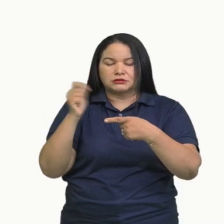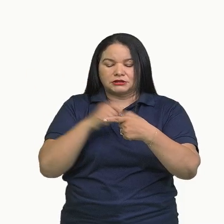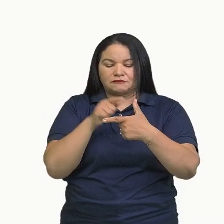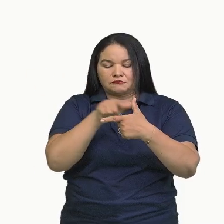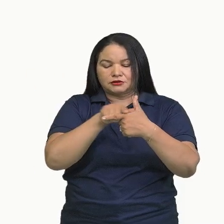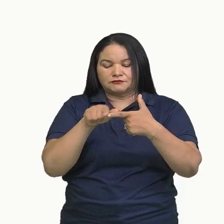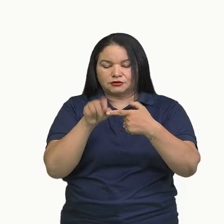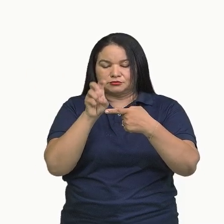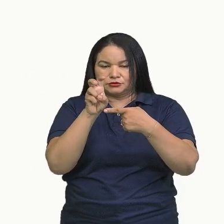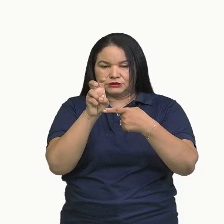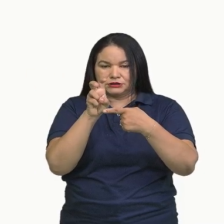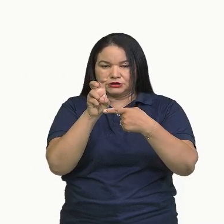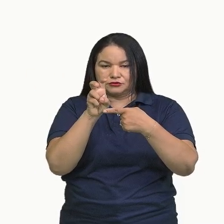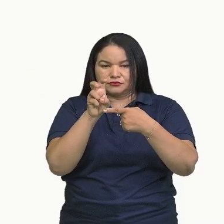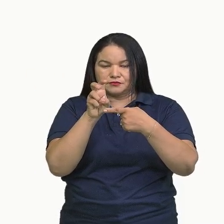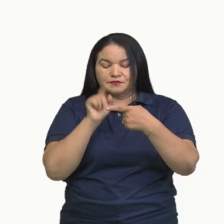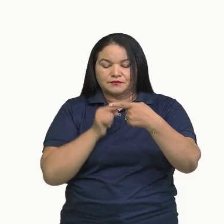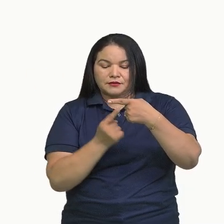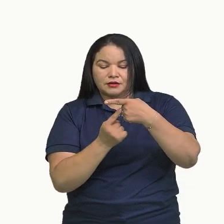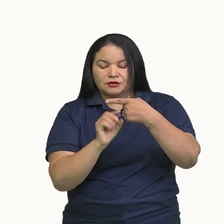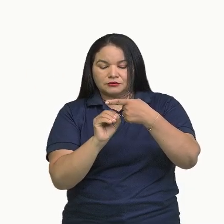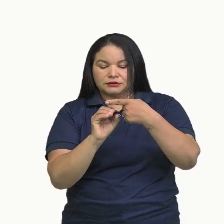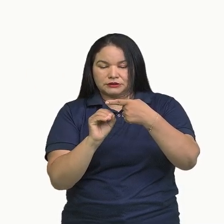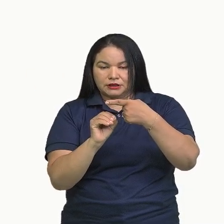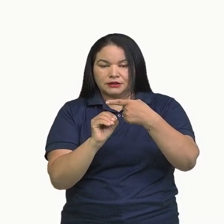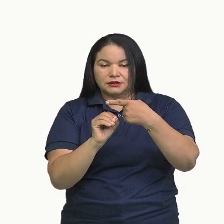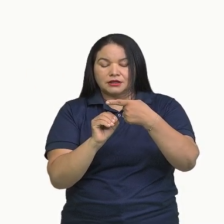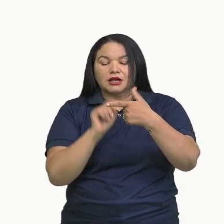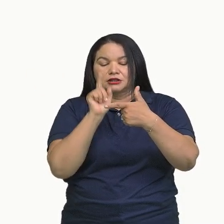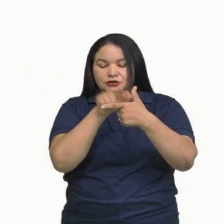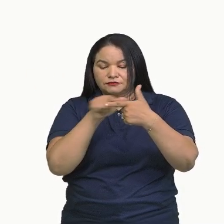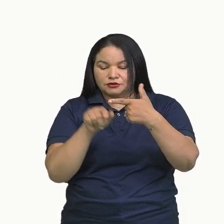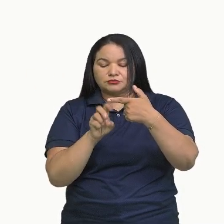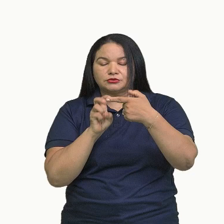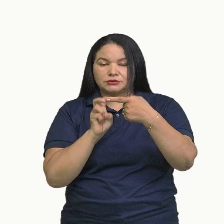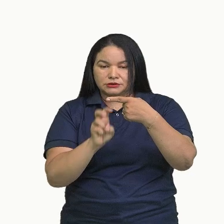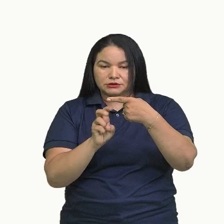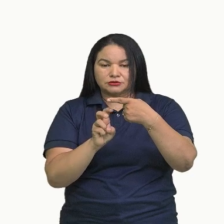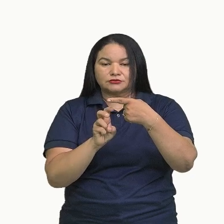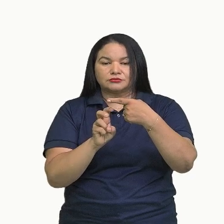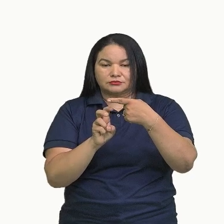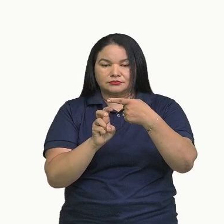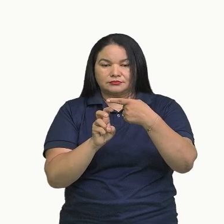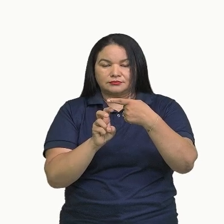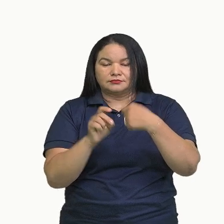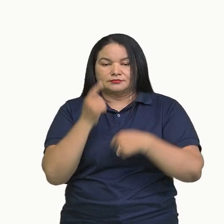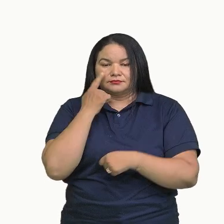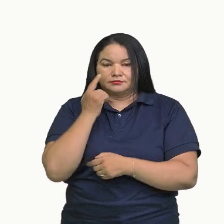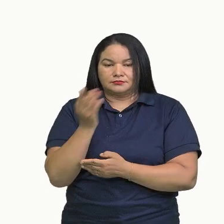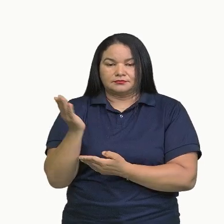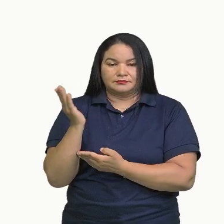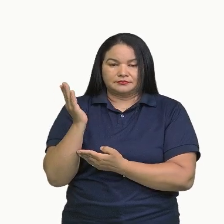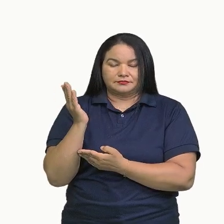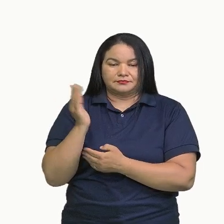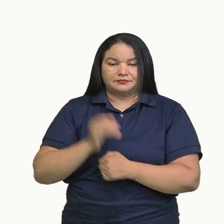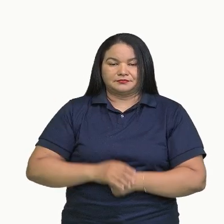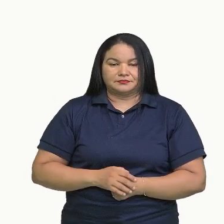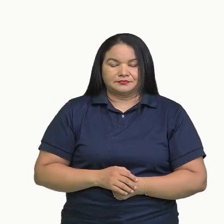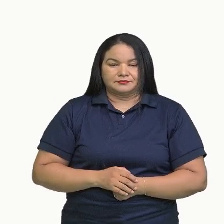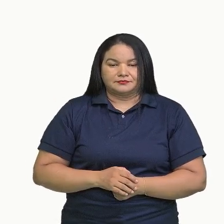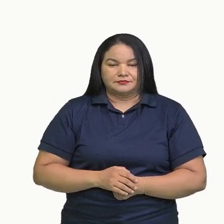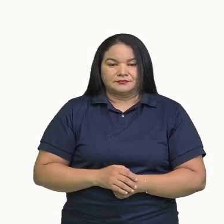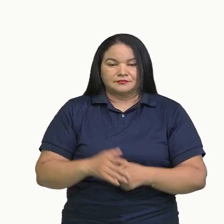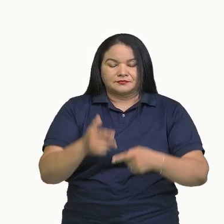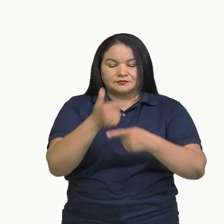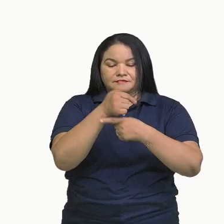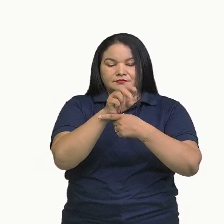por 5 e o 100 dá para dividir ali por 5. Tudo bem?